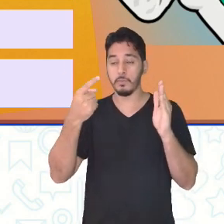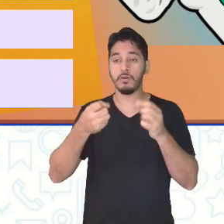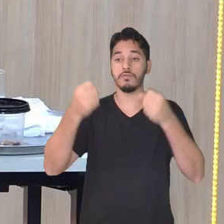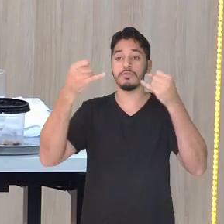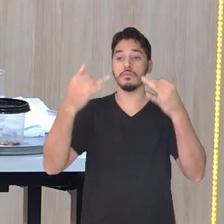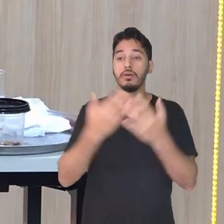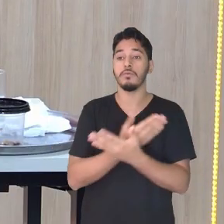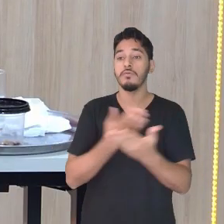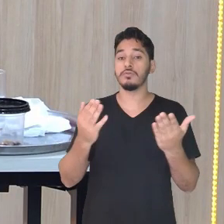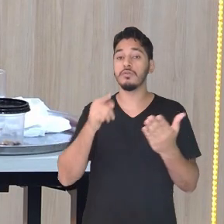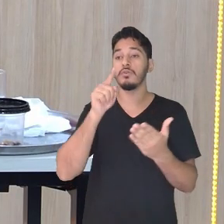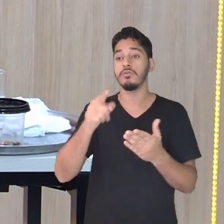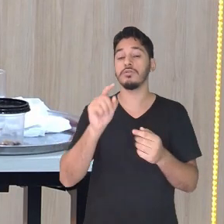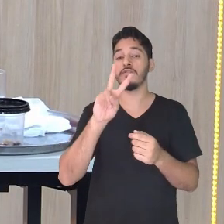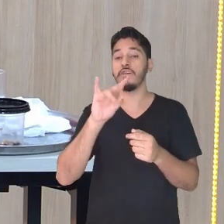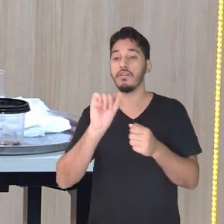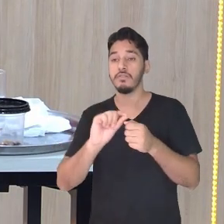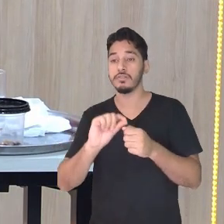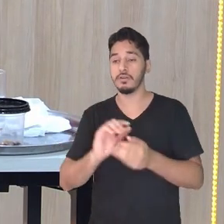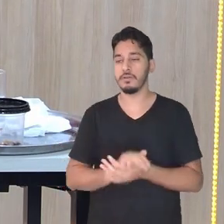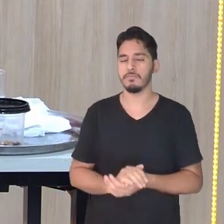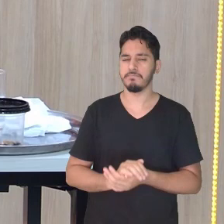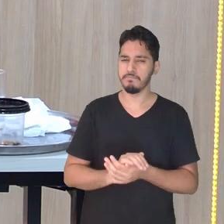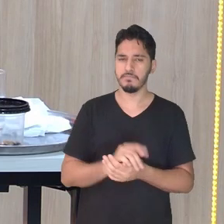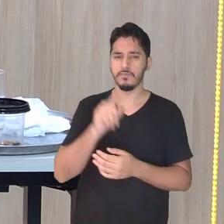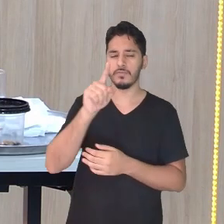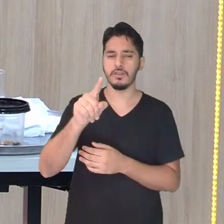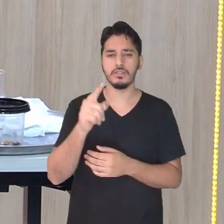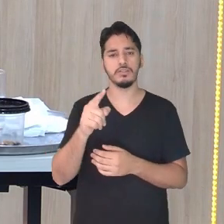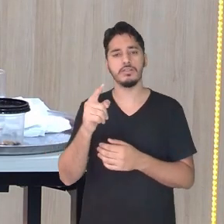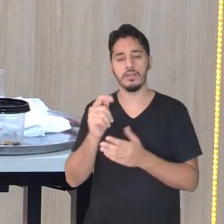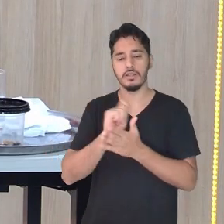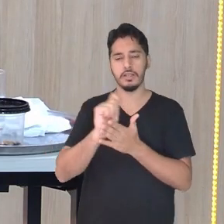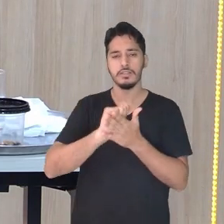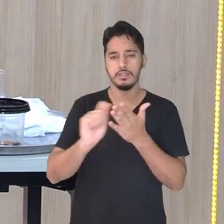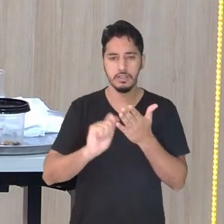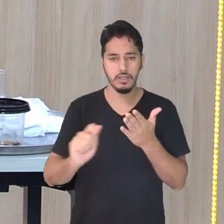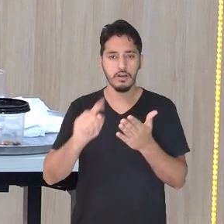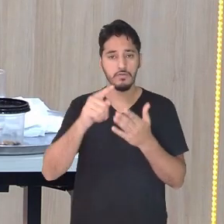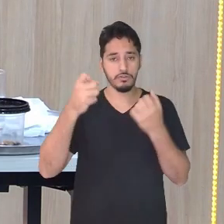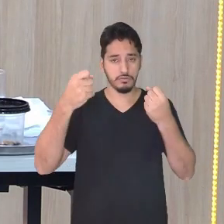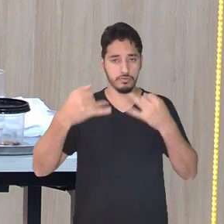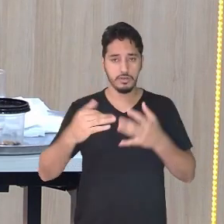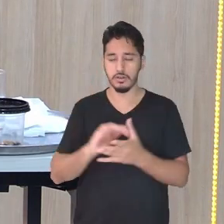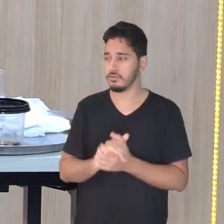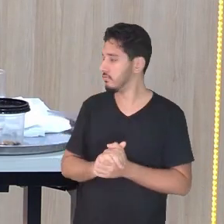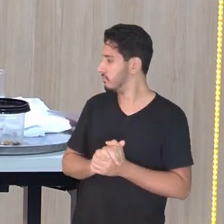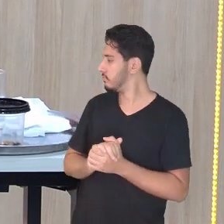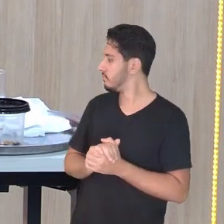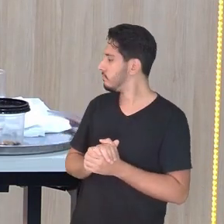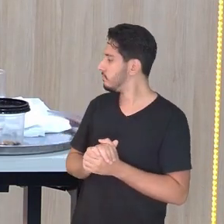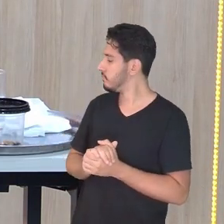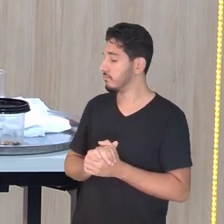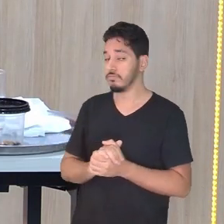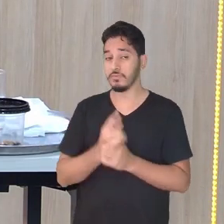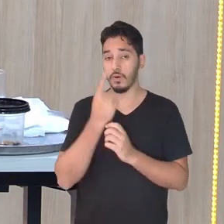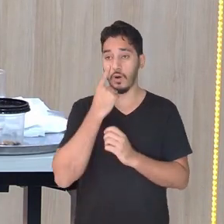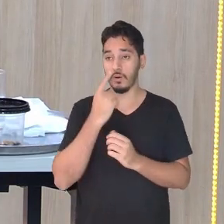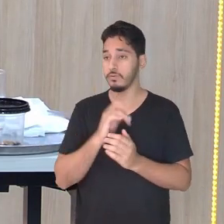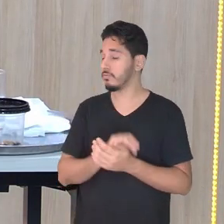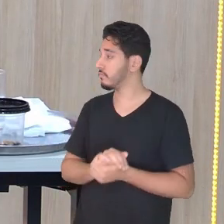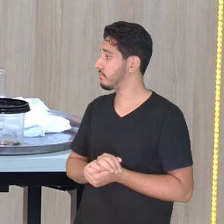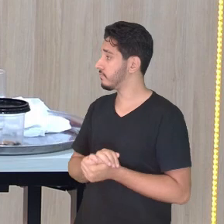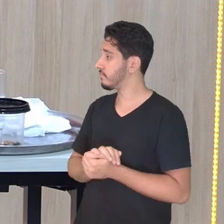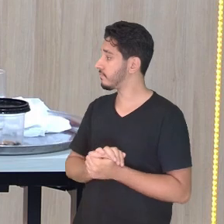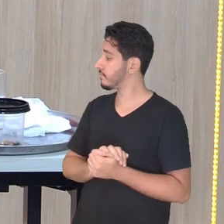dizer o que é que vocês vão fazer. Enquanto vocês desenham, eu vou explicar essa atividade. Como é, professora, essa atividade? A